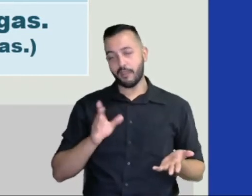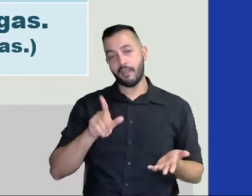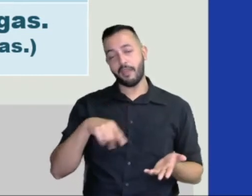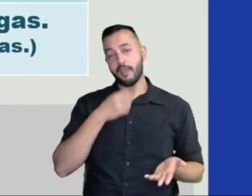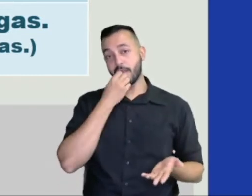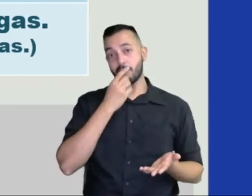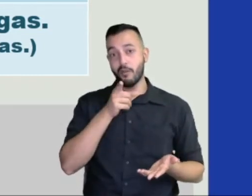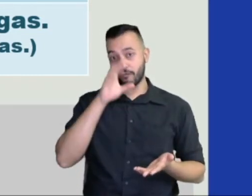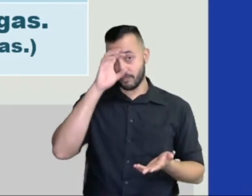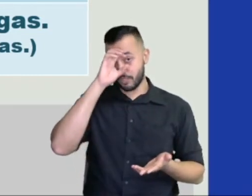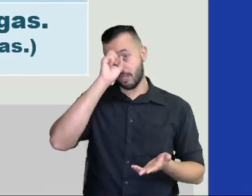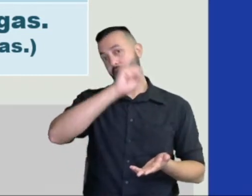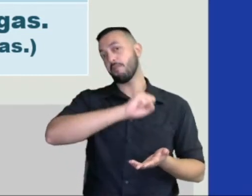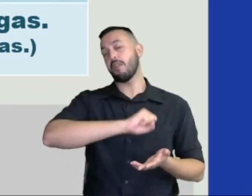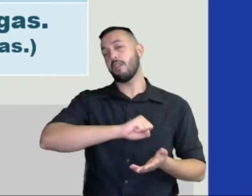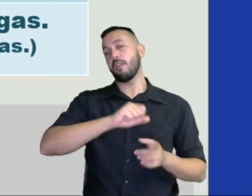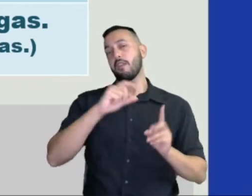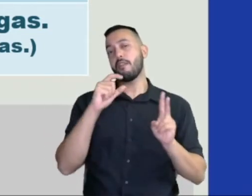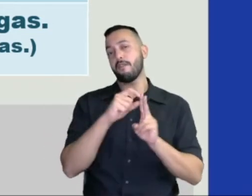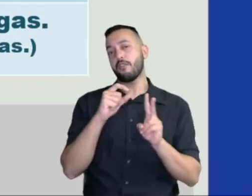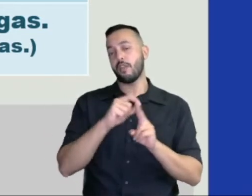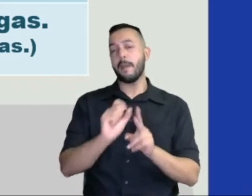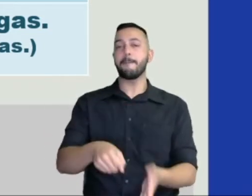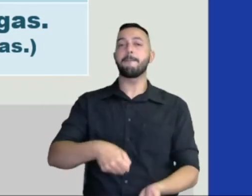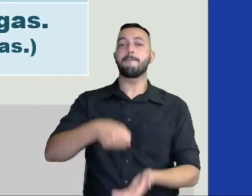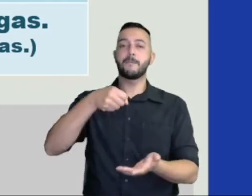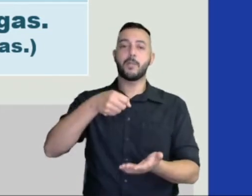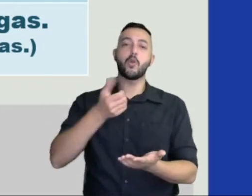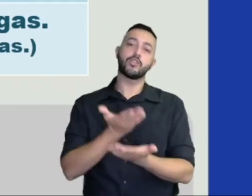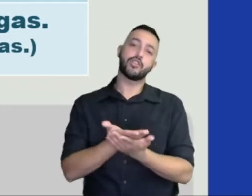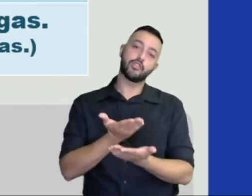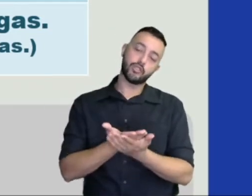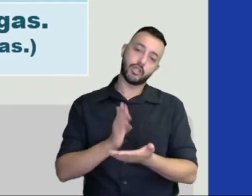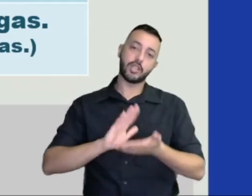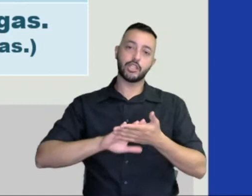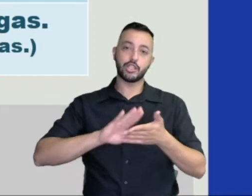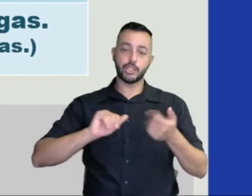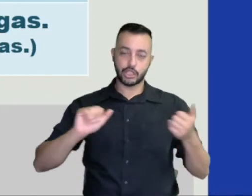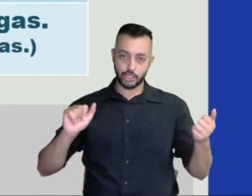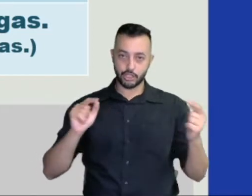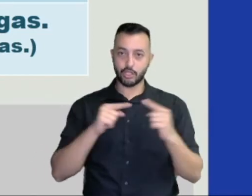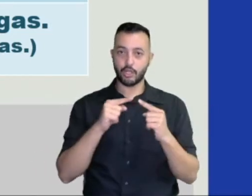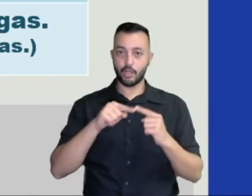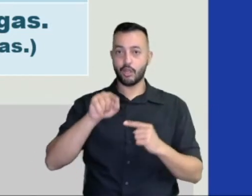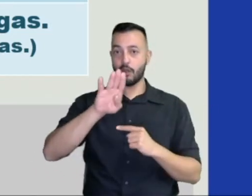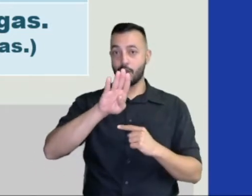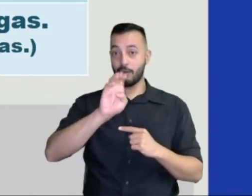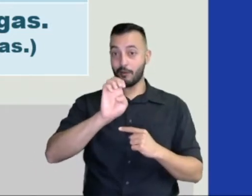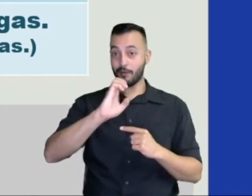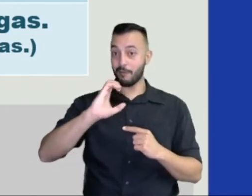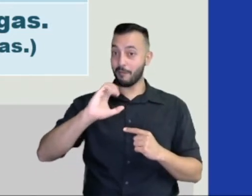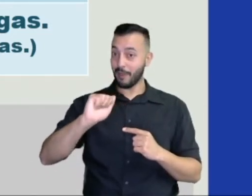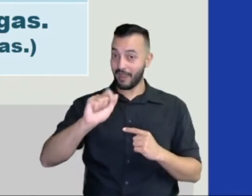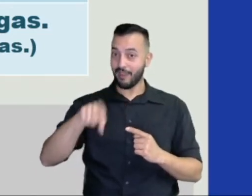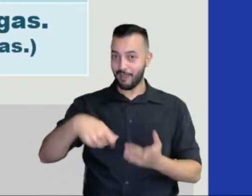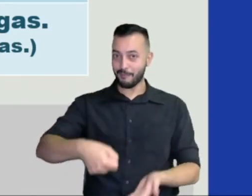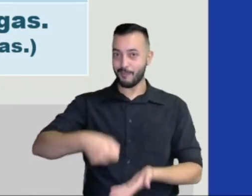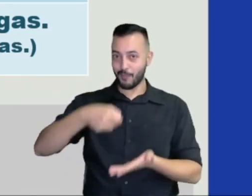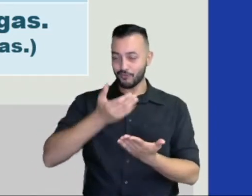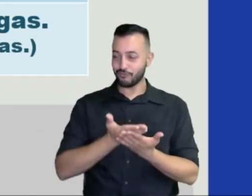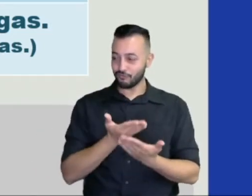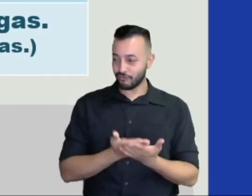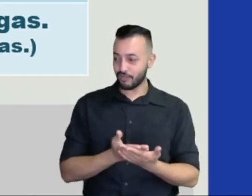boa para vocês aprenderem vocabulário que bolsa de estudo em espanhol se chama beca. E aquele aluno que